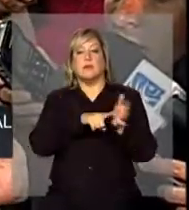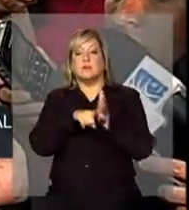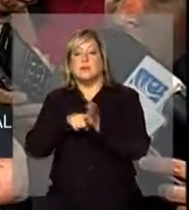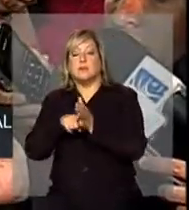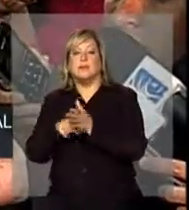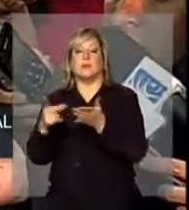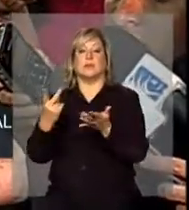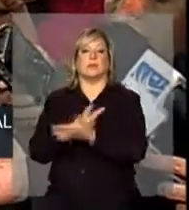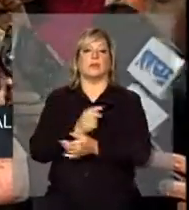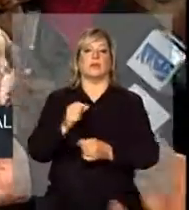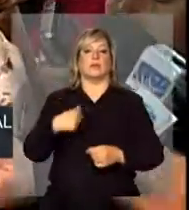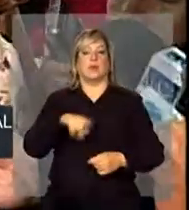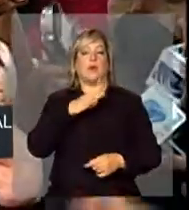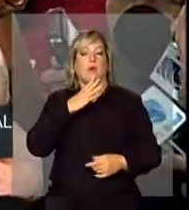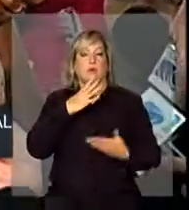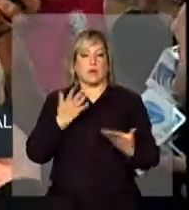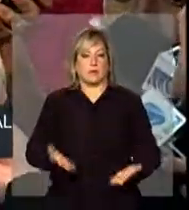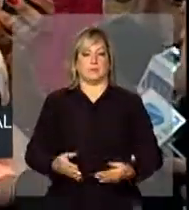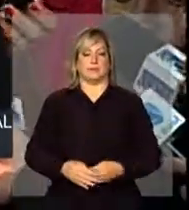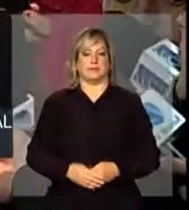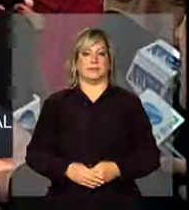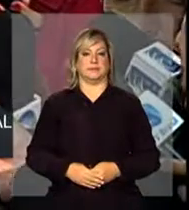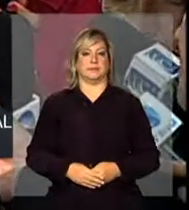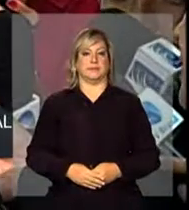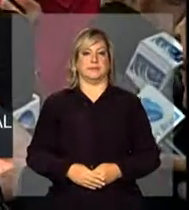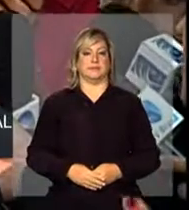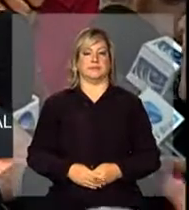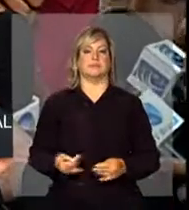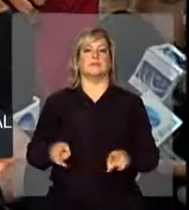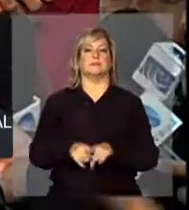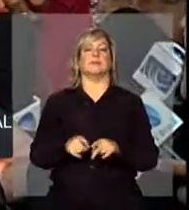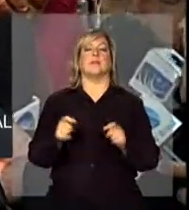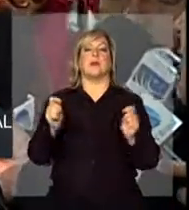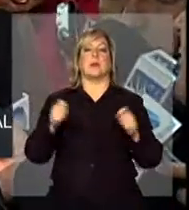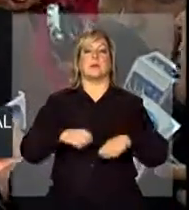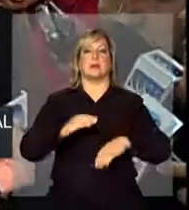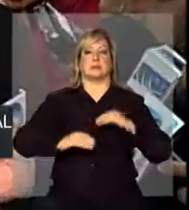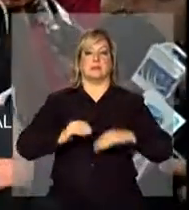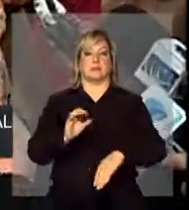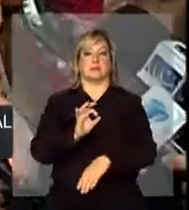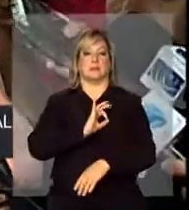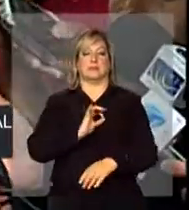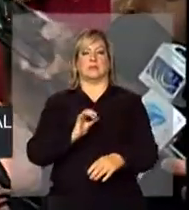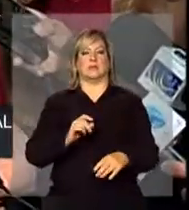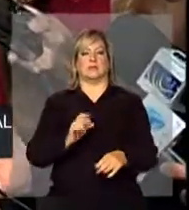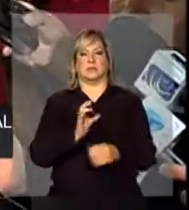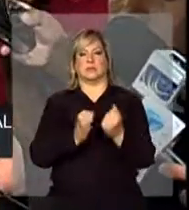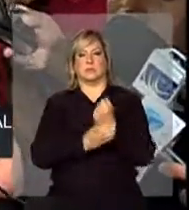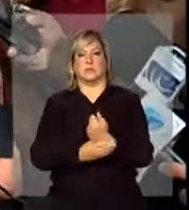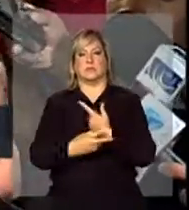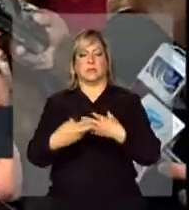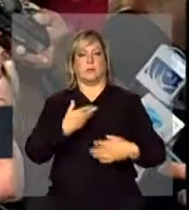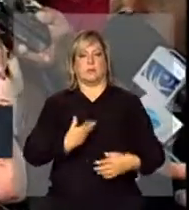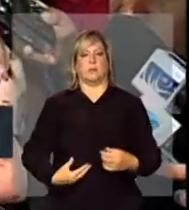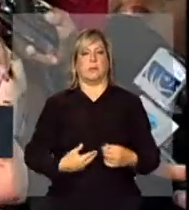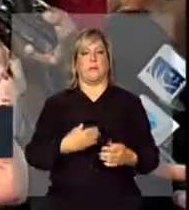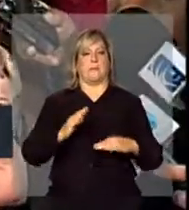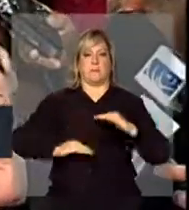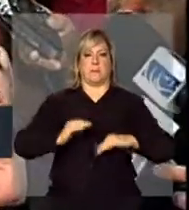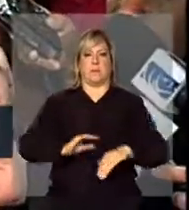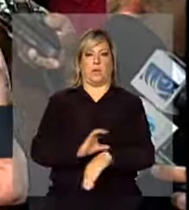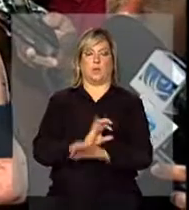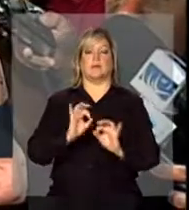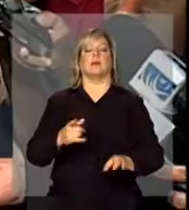trazendo ao nosso conhecimento. Da capacitação, além dos profissionais de segurança pública? Além dos profissionais de segurança pública,